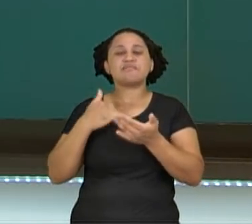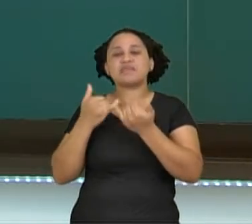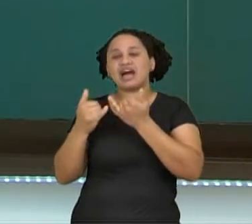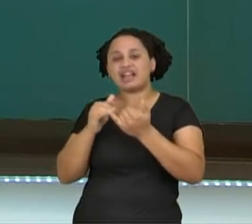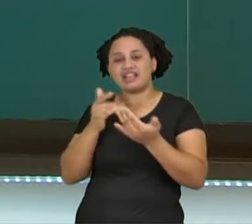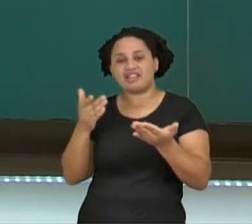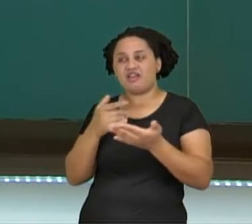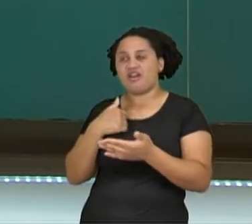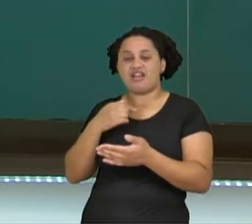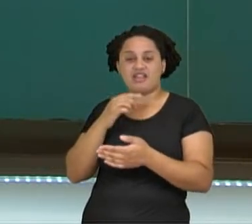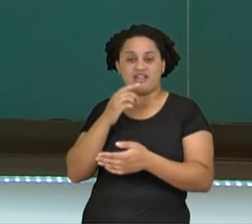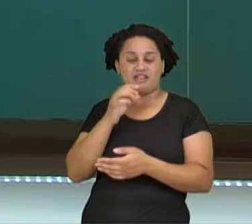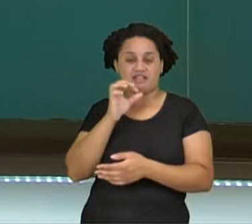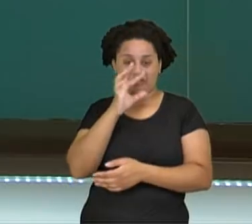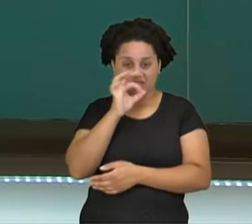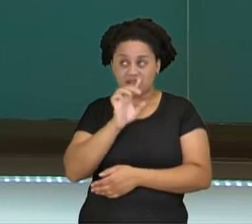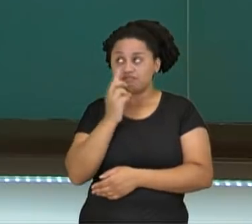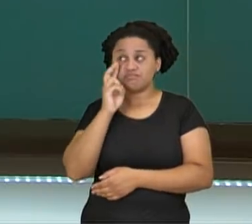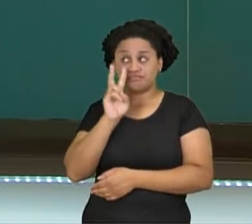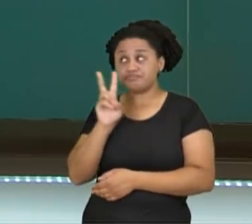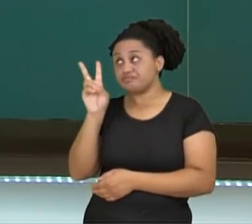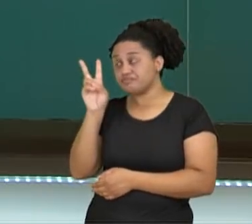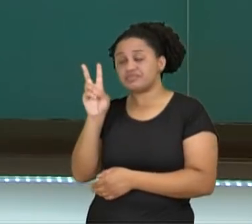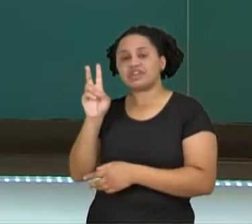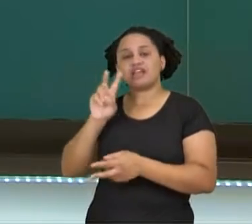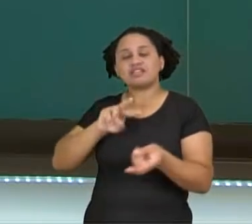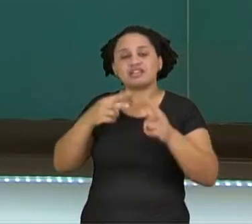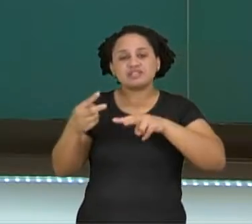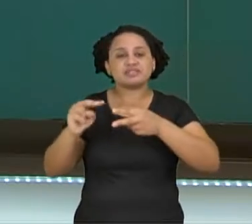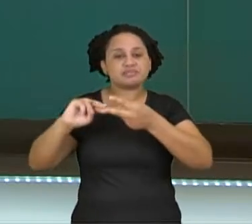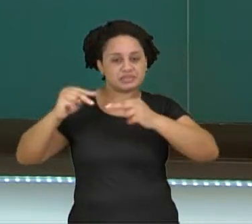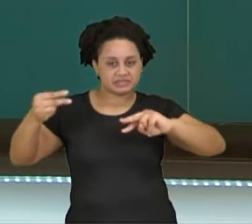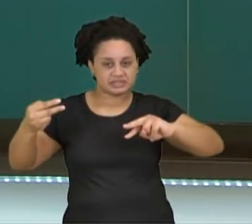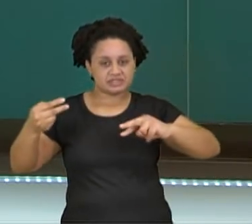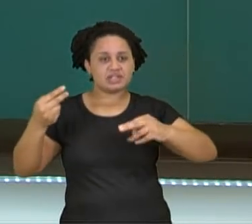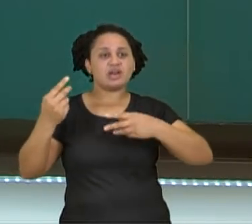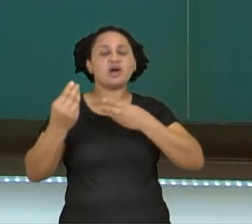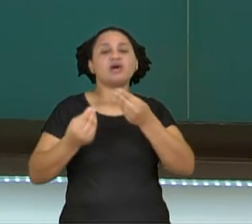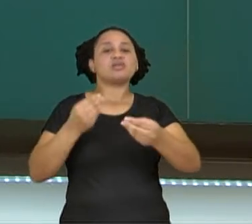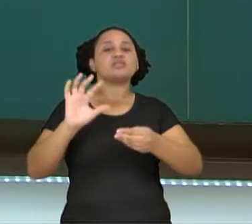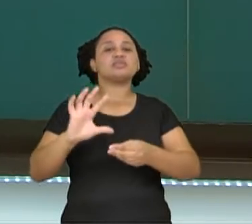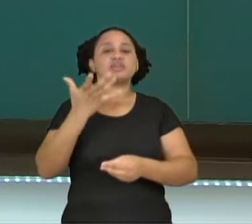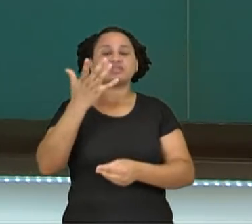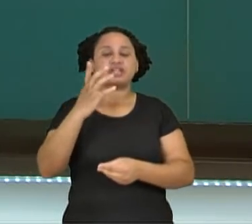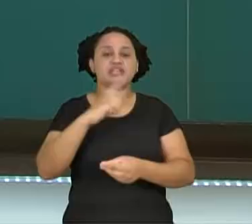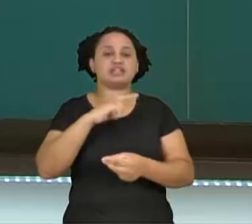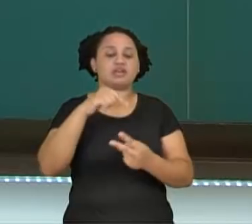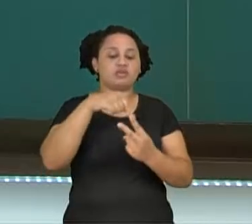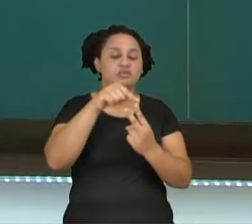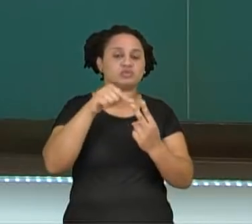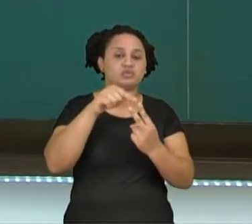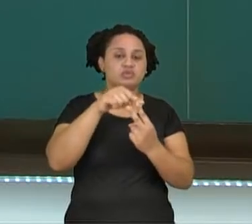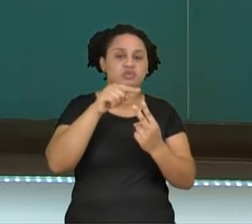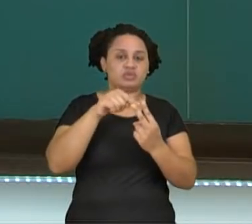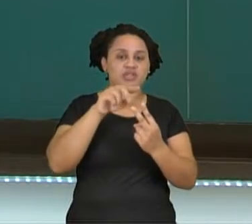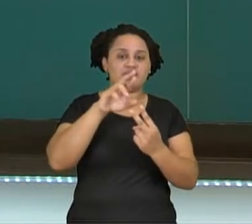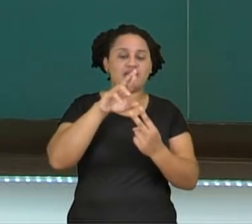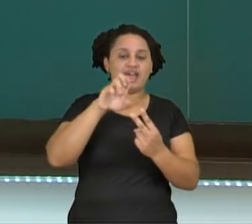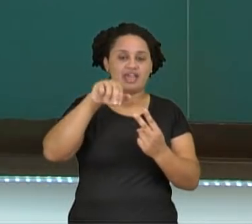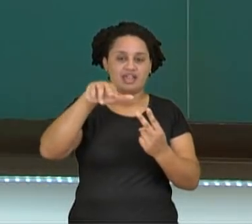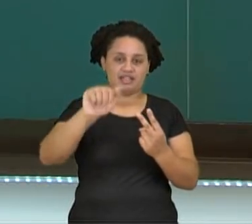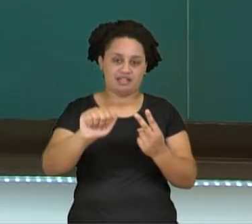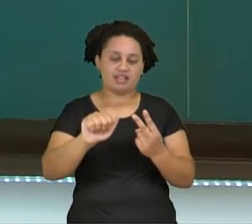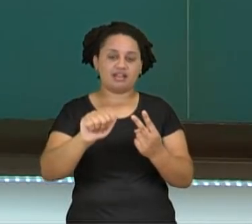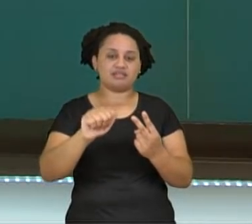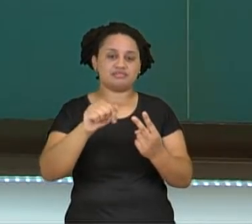vai ser traduzida em uma proteína. Como que isso ocorre? Com a ajuda dos outros dois RNAs. O ribossômico, que vai passar